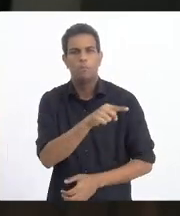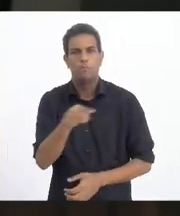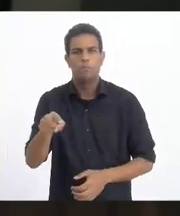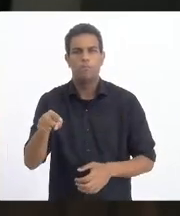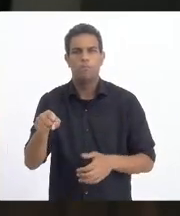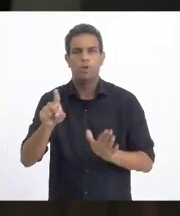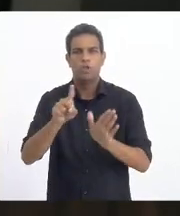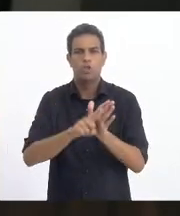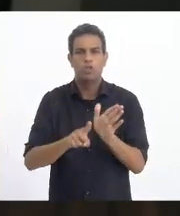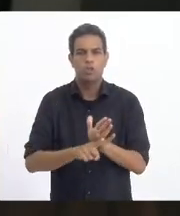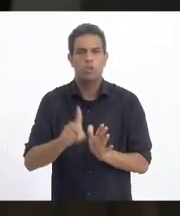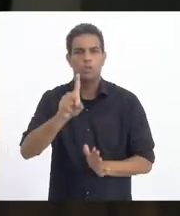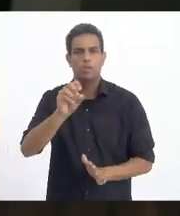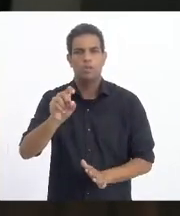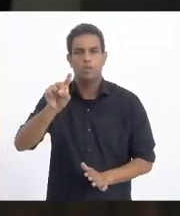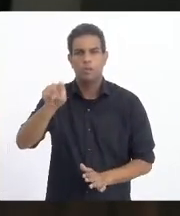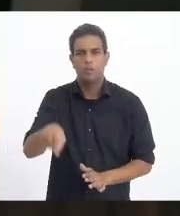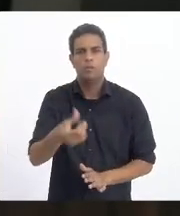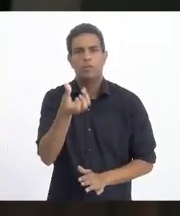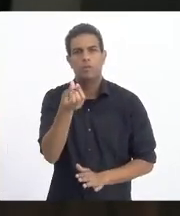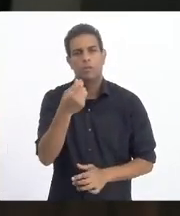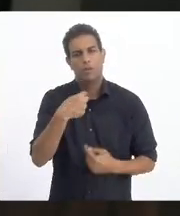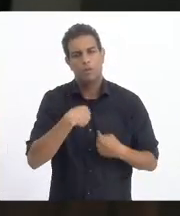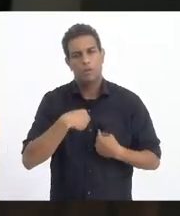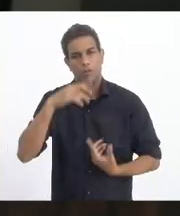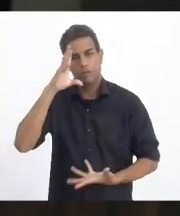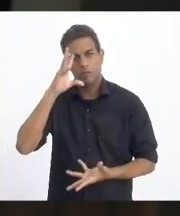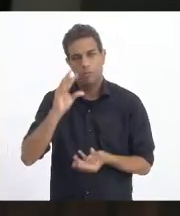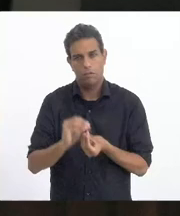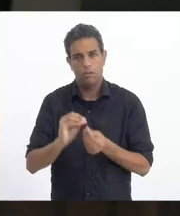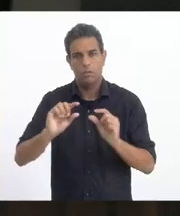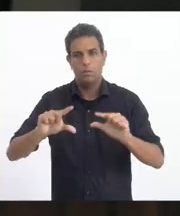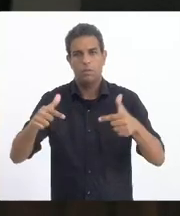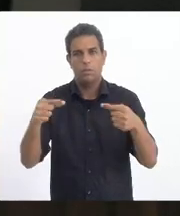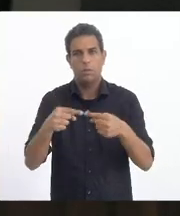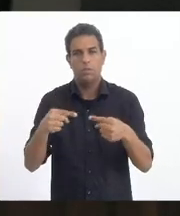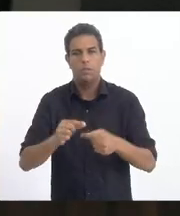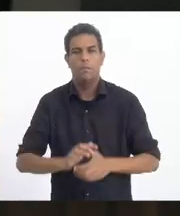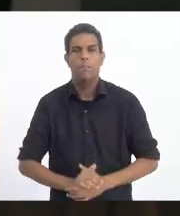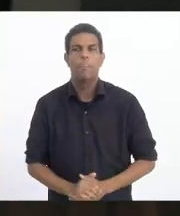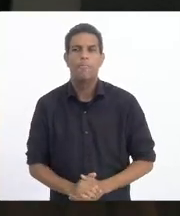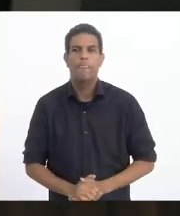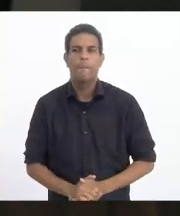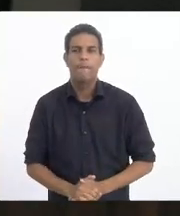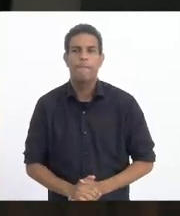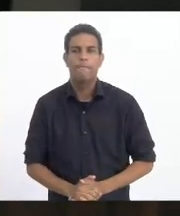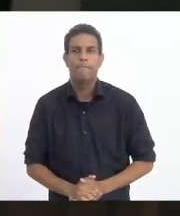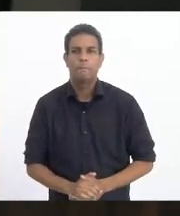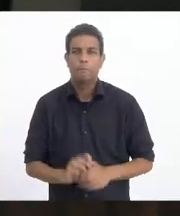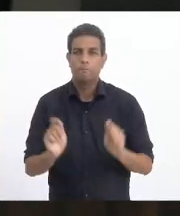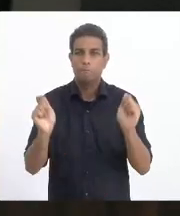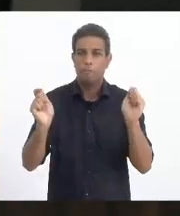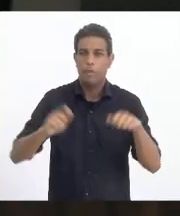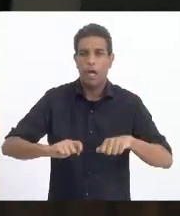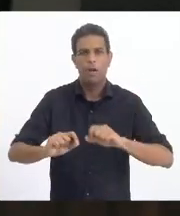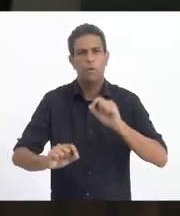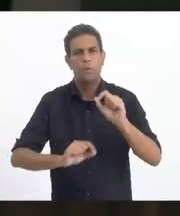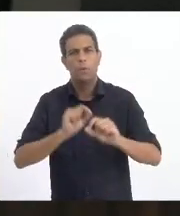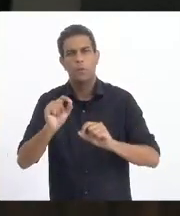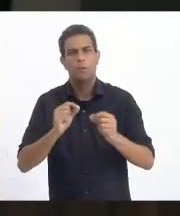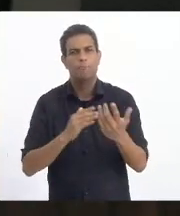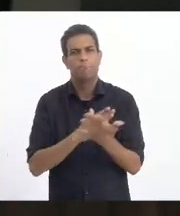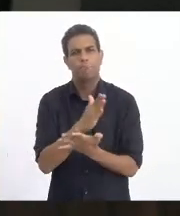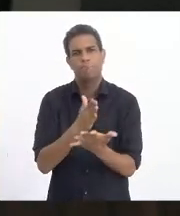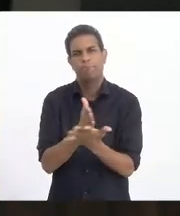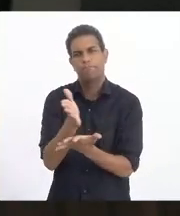o desconto de 10,5% em pensionistas, e eu entendo equivocado. Mas eu posso,